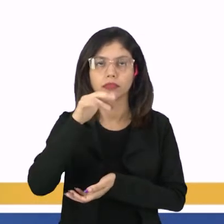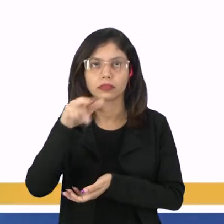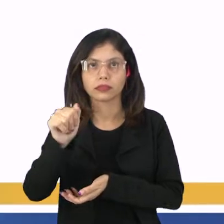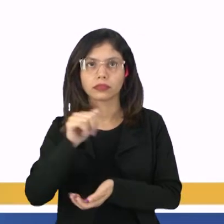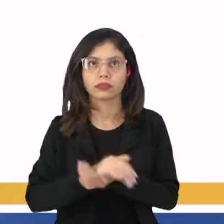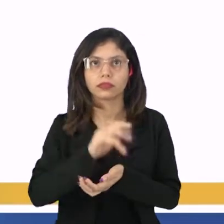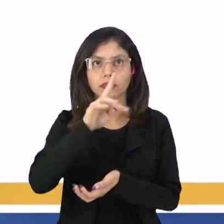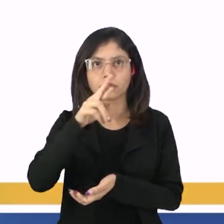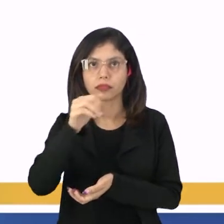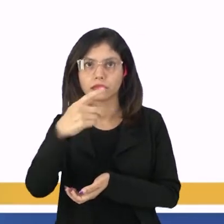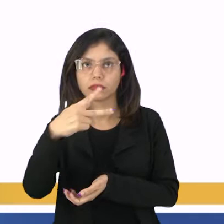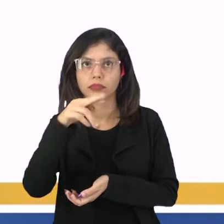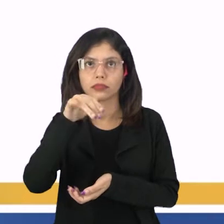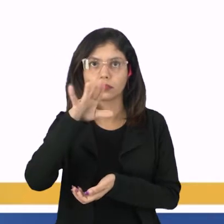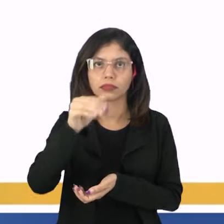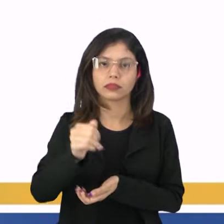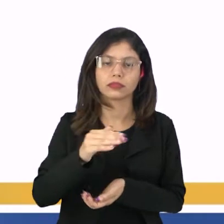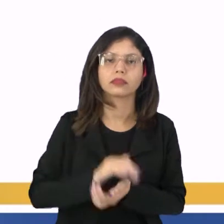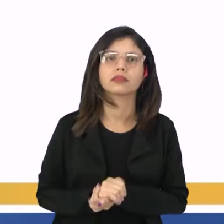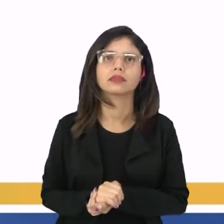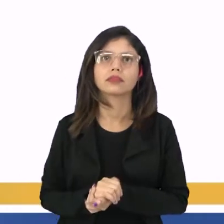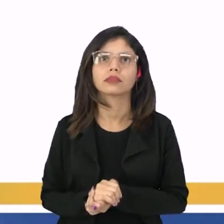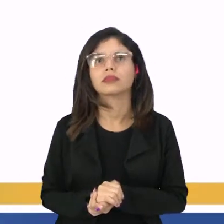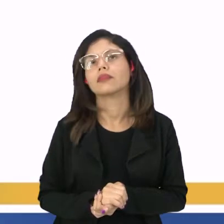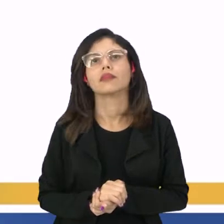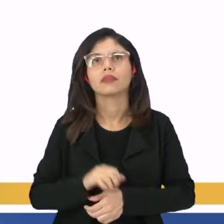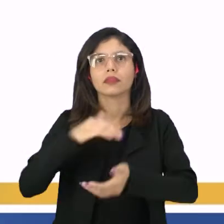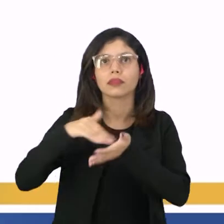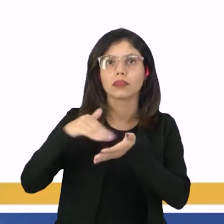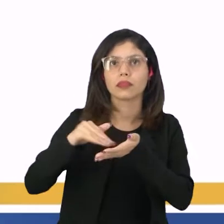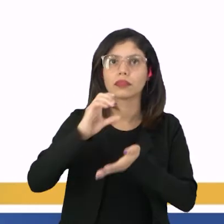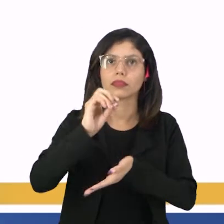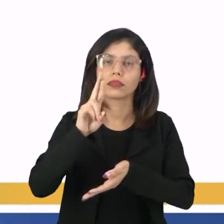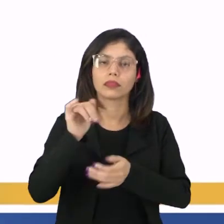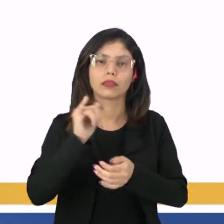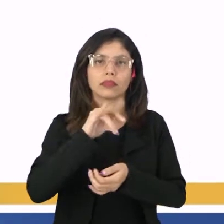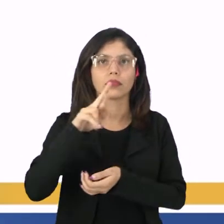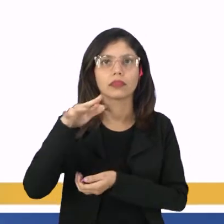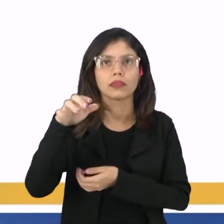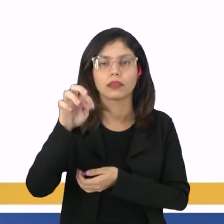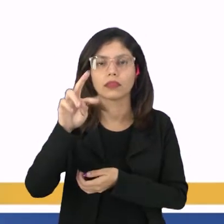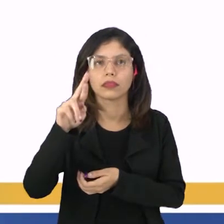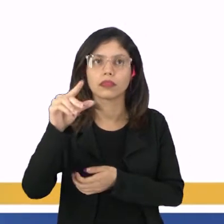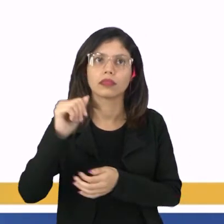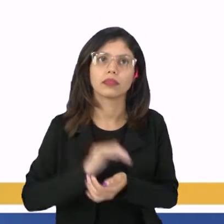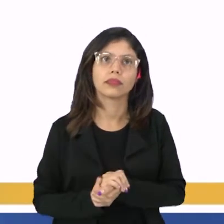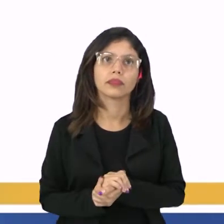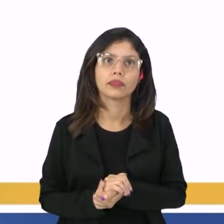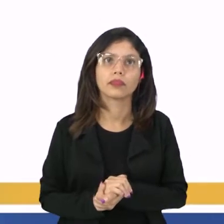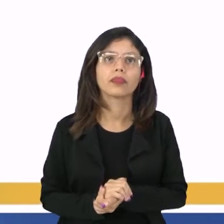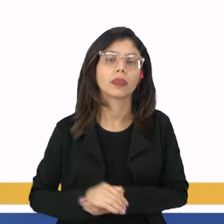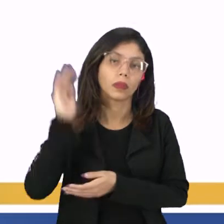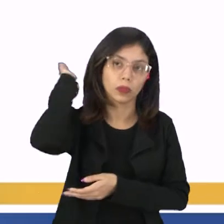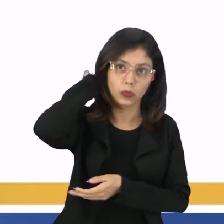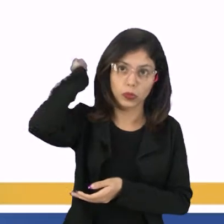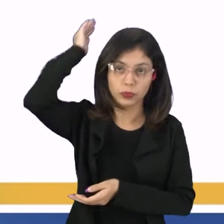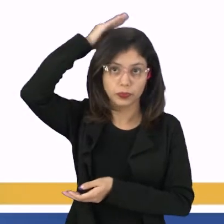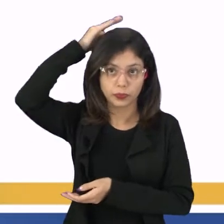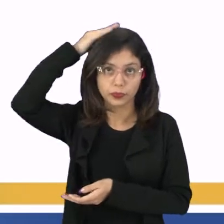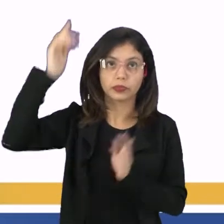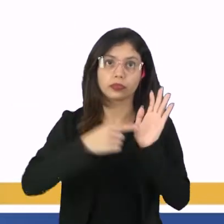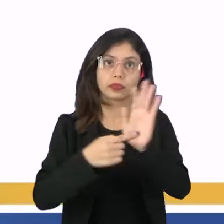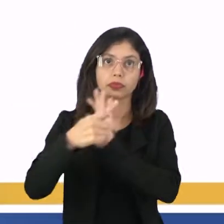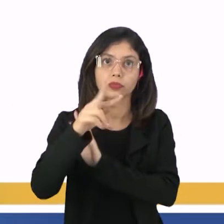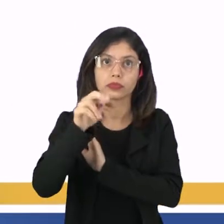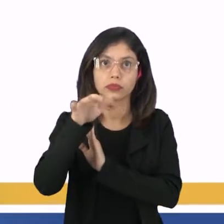de Itapissuma, Pernambuco, Secretaria de Obras e Infraestrutura. Itapissuma, Pernambuco, 12 de agosto